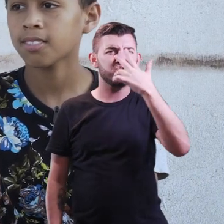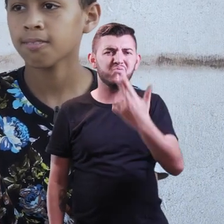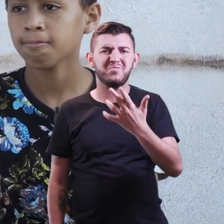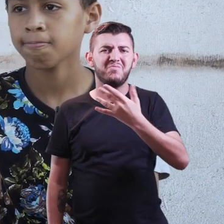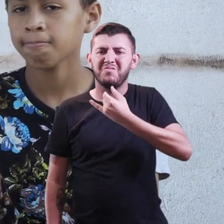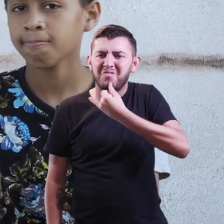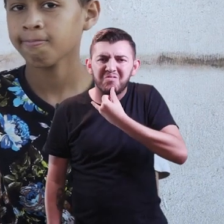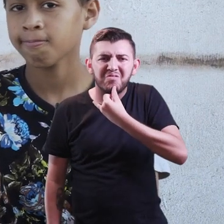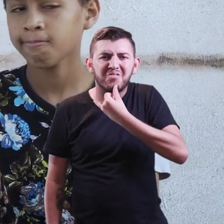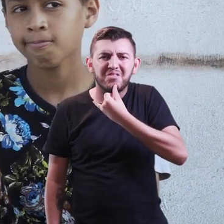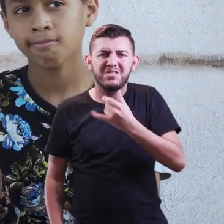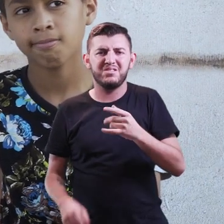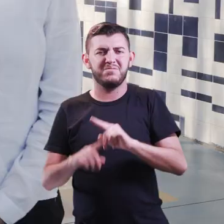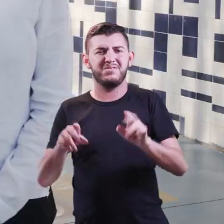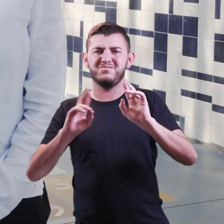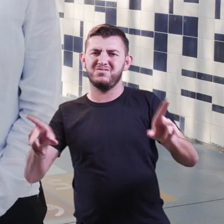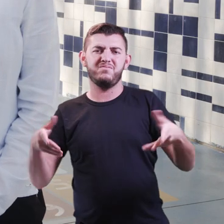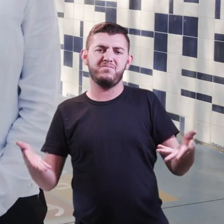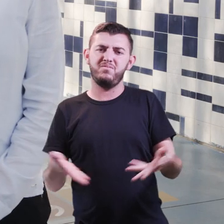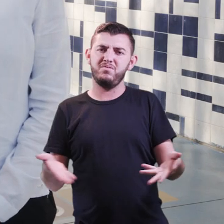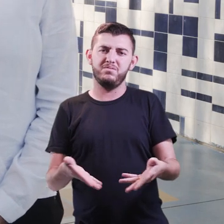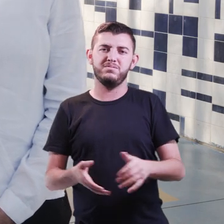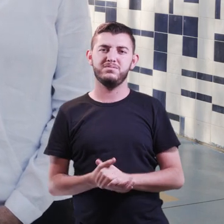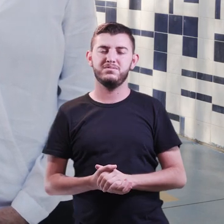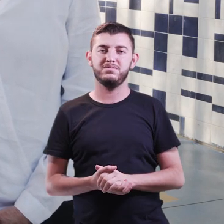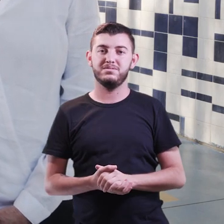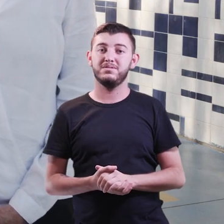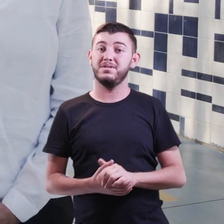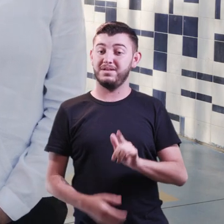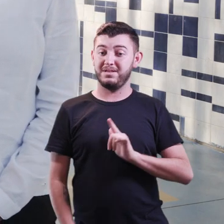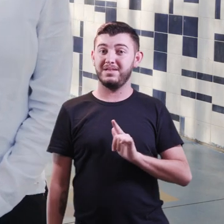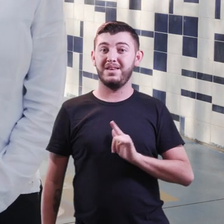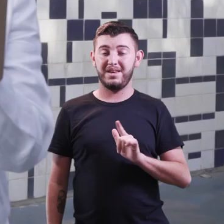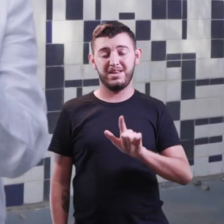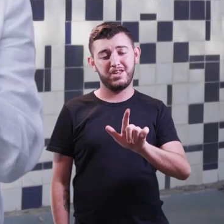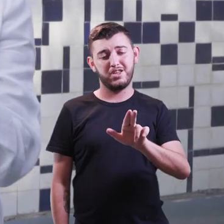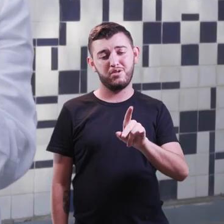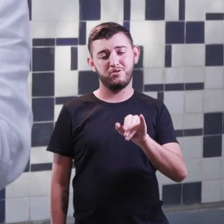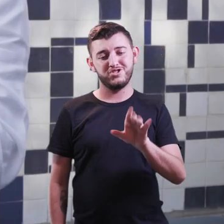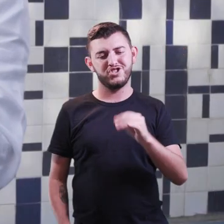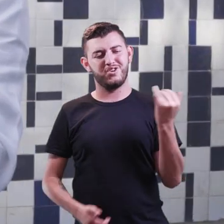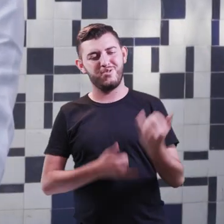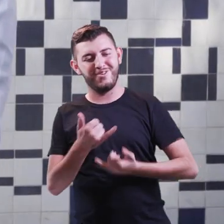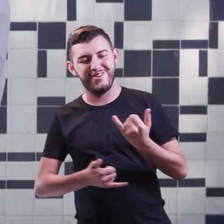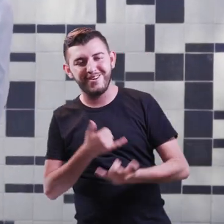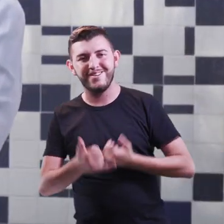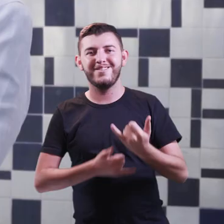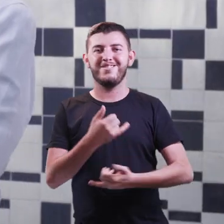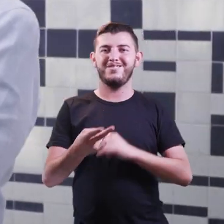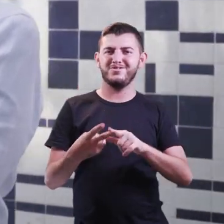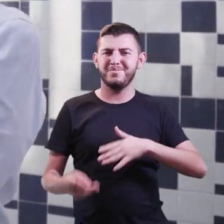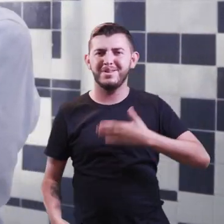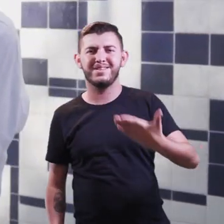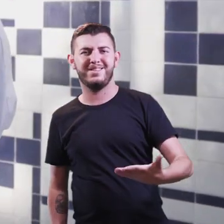mas ainda não ia ser como ia ser hoje. Esse lado lúdico, esse lado surpreendente, é um lado